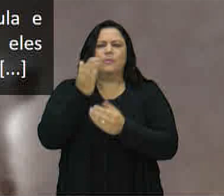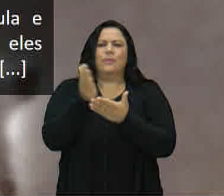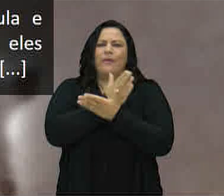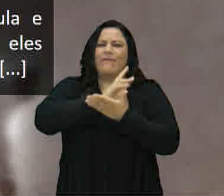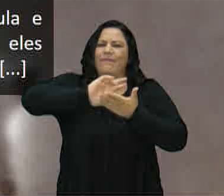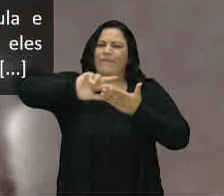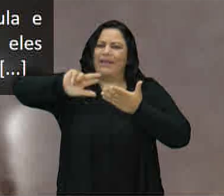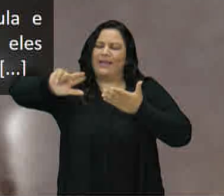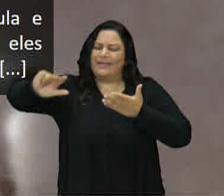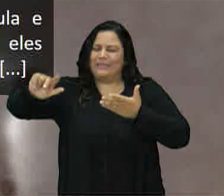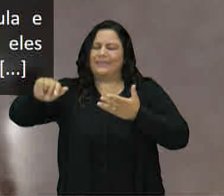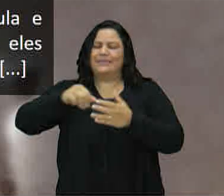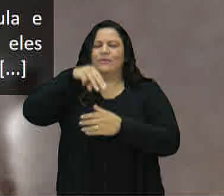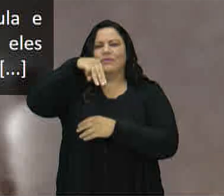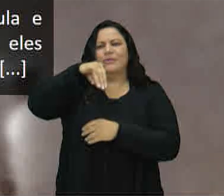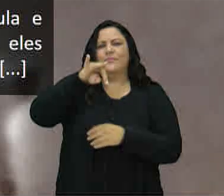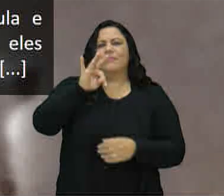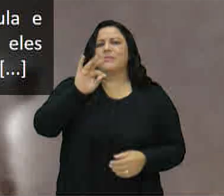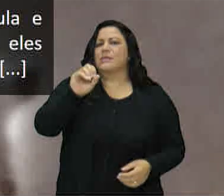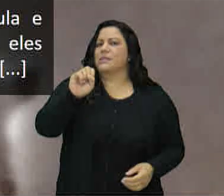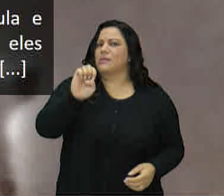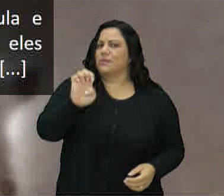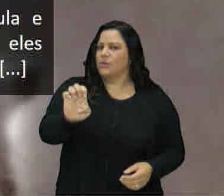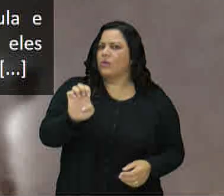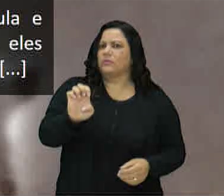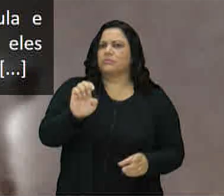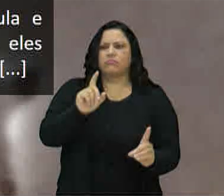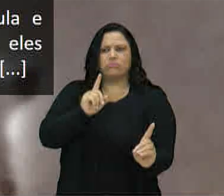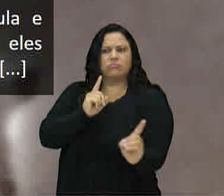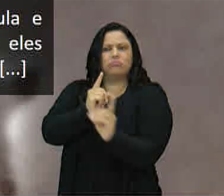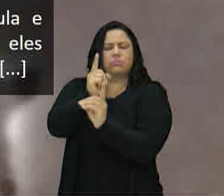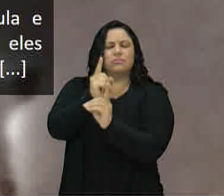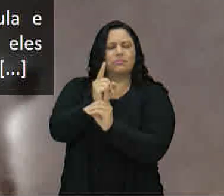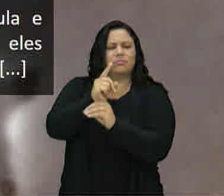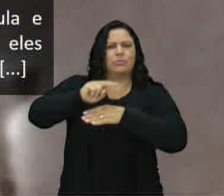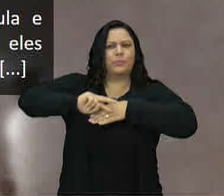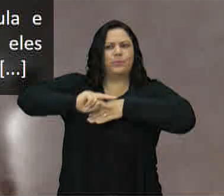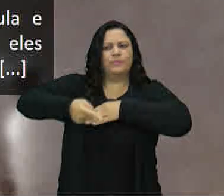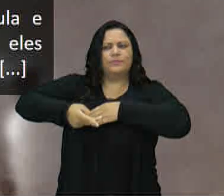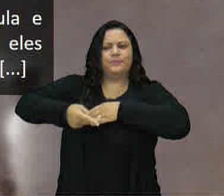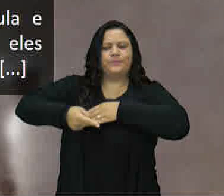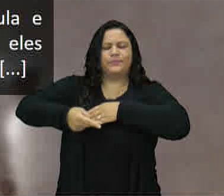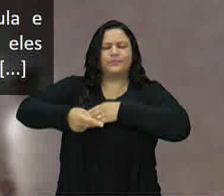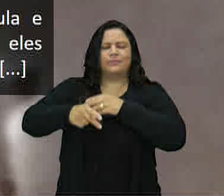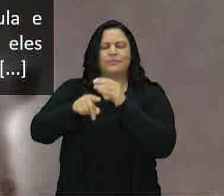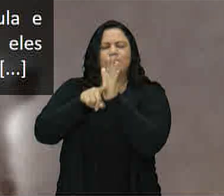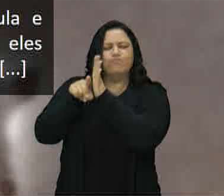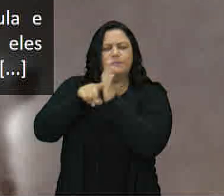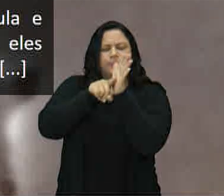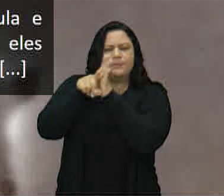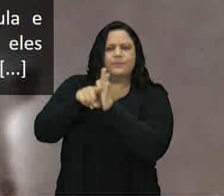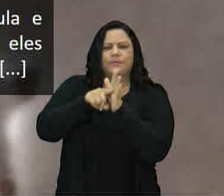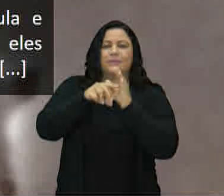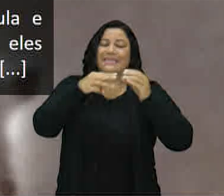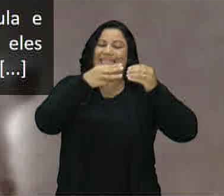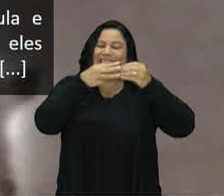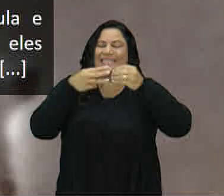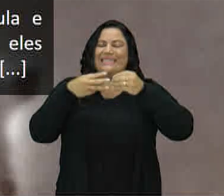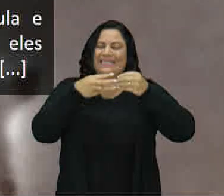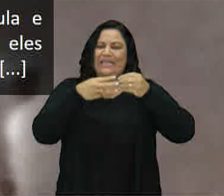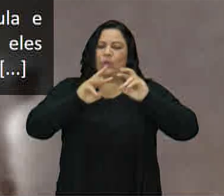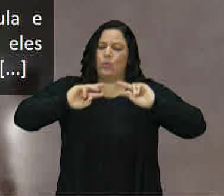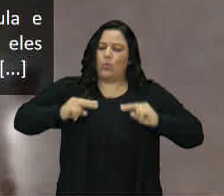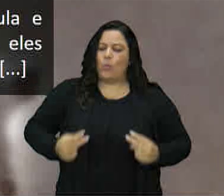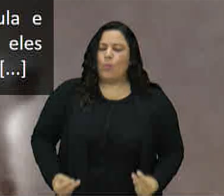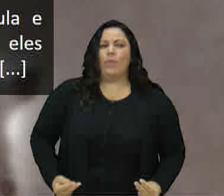de clerocinese. O achado foi consequência de um experimento feito com células humanas retiradas da retina. Retina,